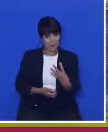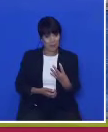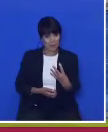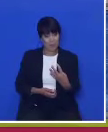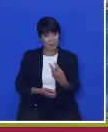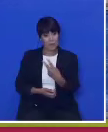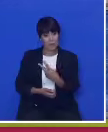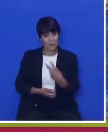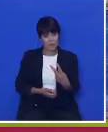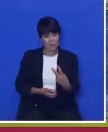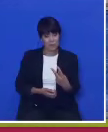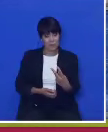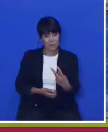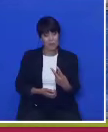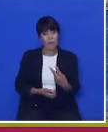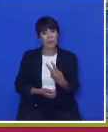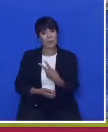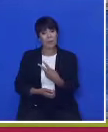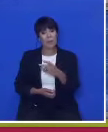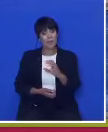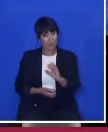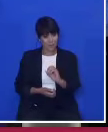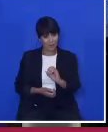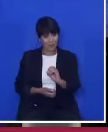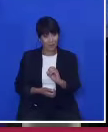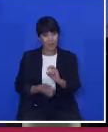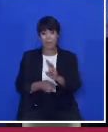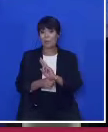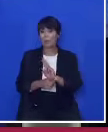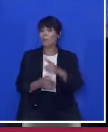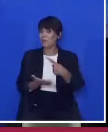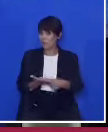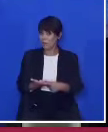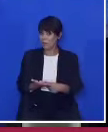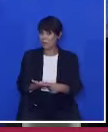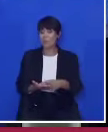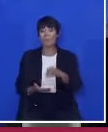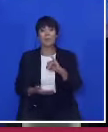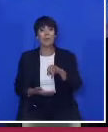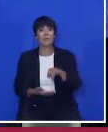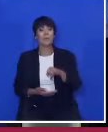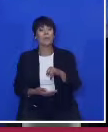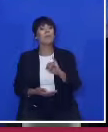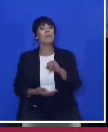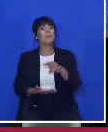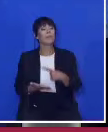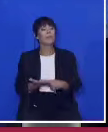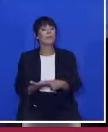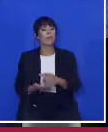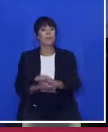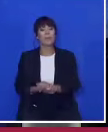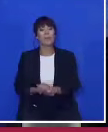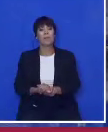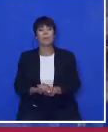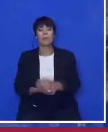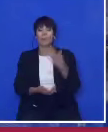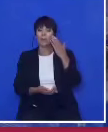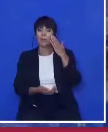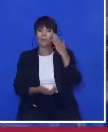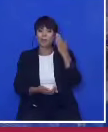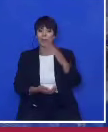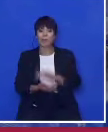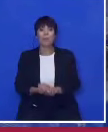34, 22 e 20. Os auditores confirmam? Sim, confirmo. Sim, confirmo.